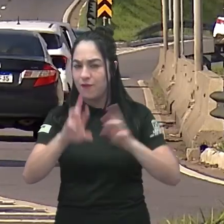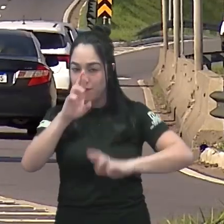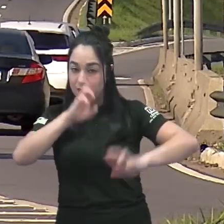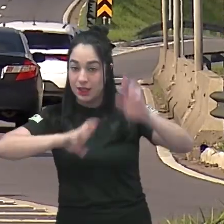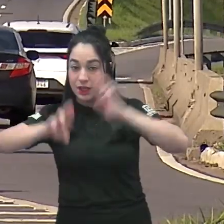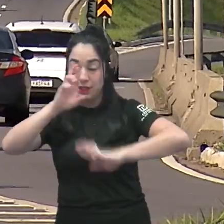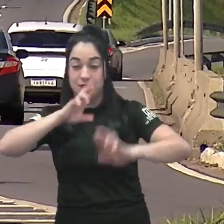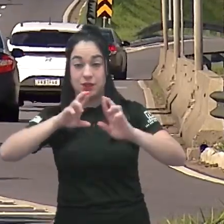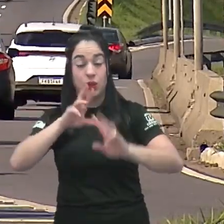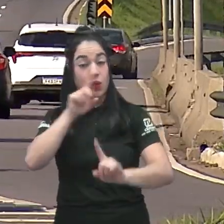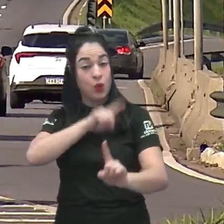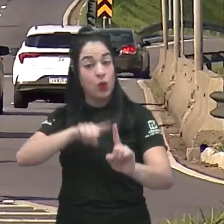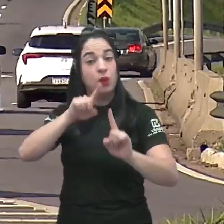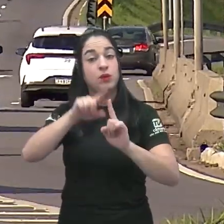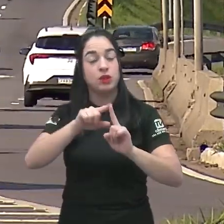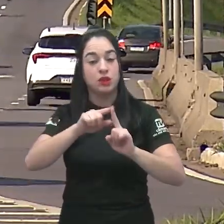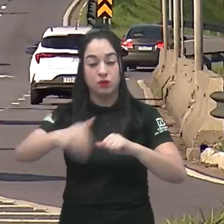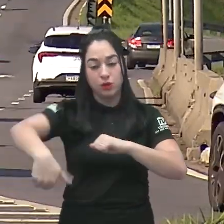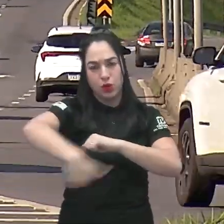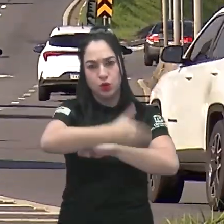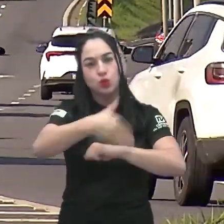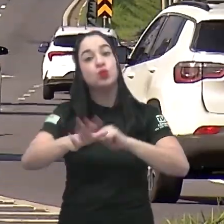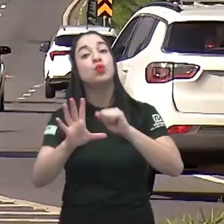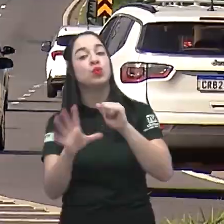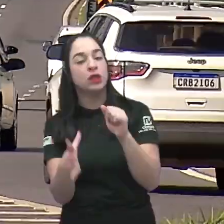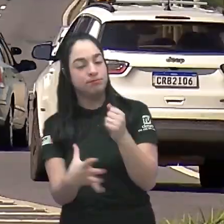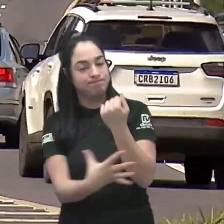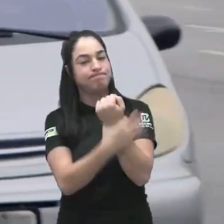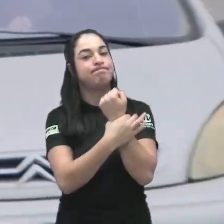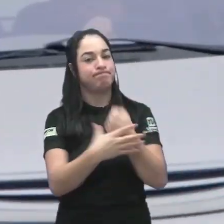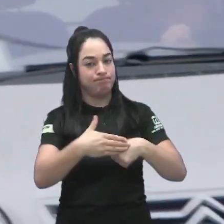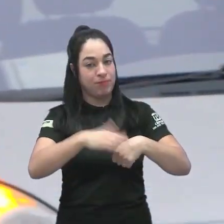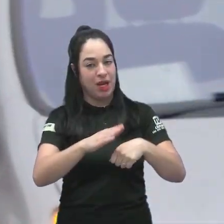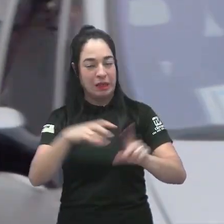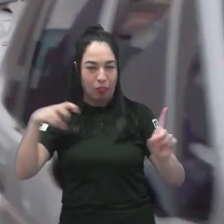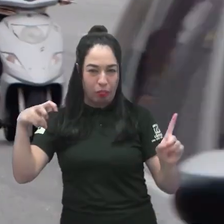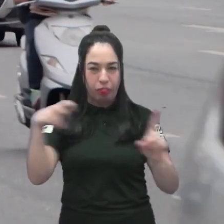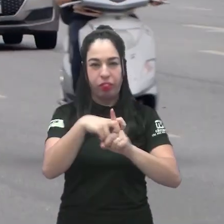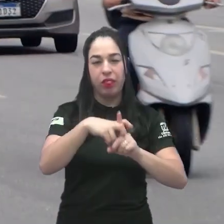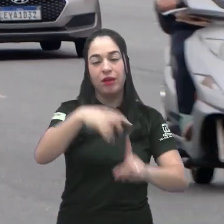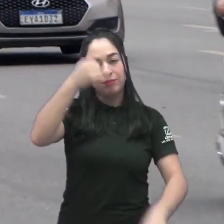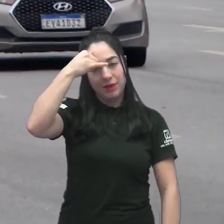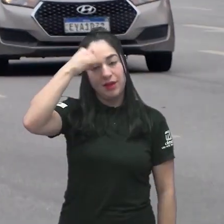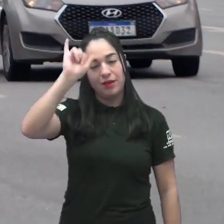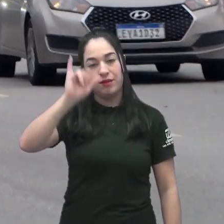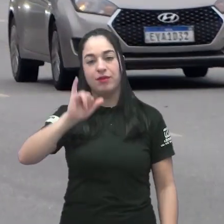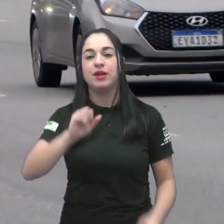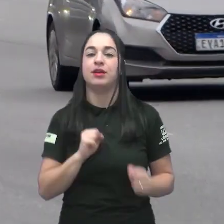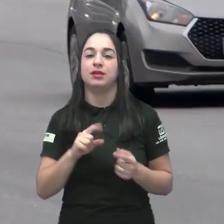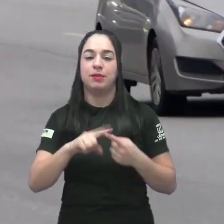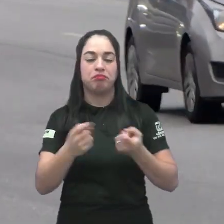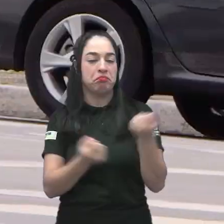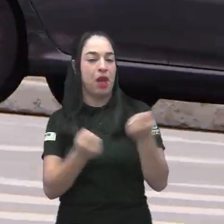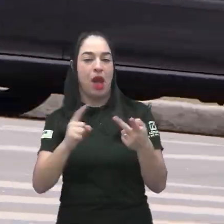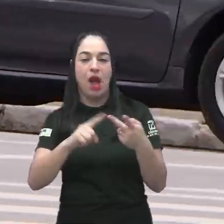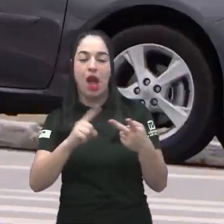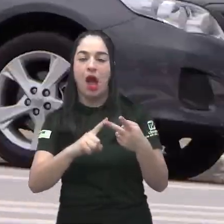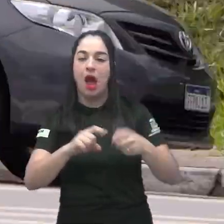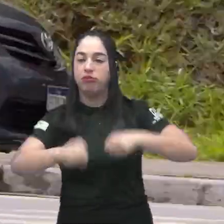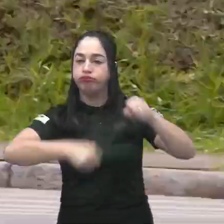e fiscalização. O objetivo é tornar as vias mais seguras e reduzir os riscos para